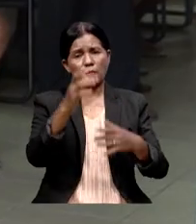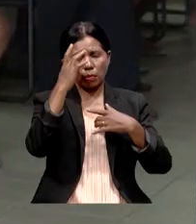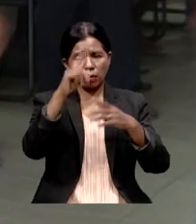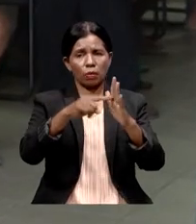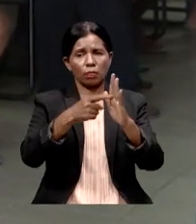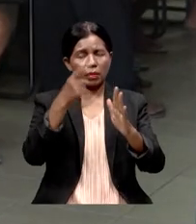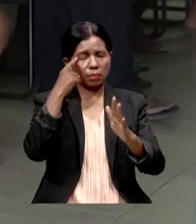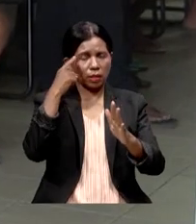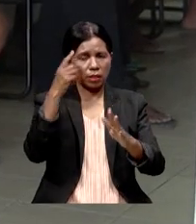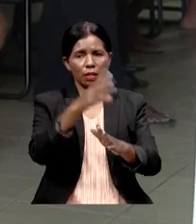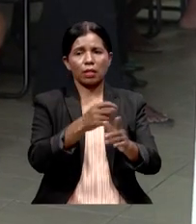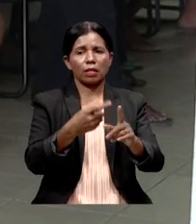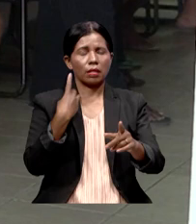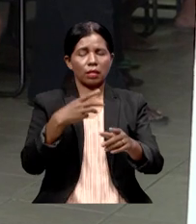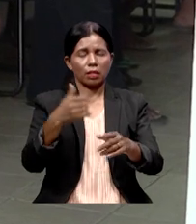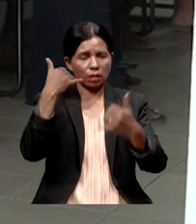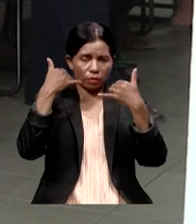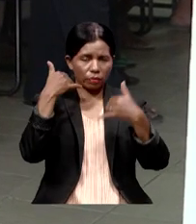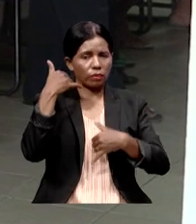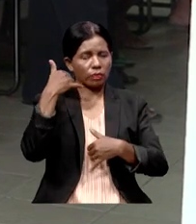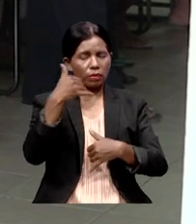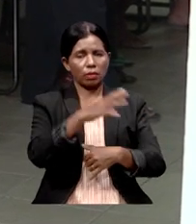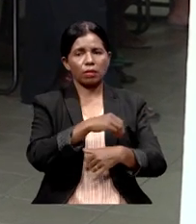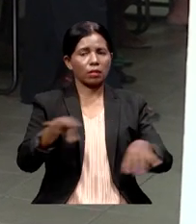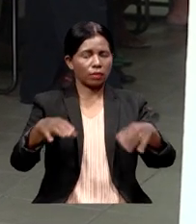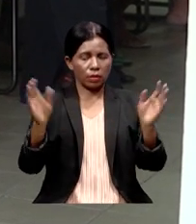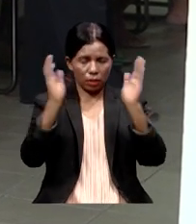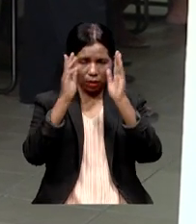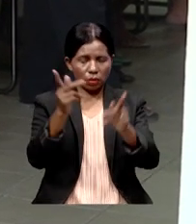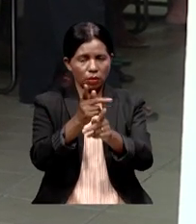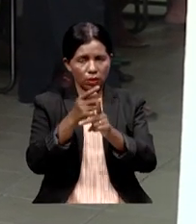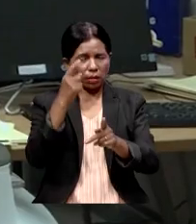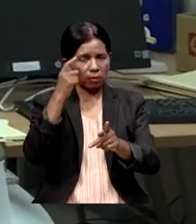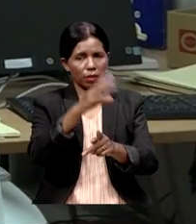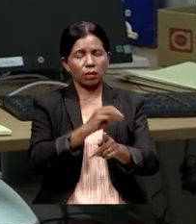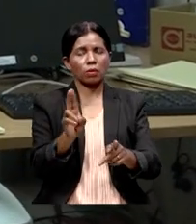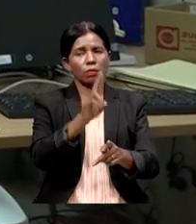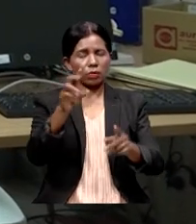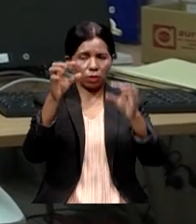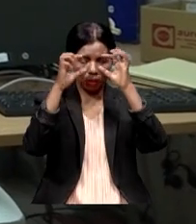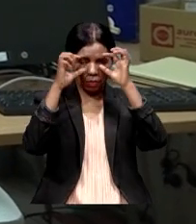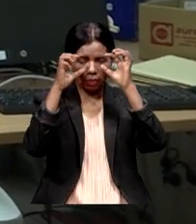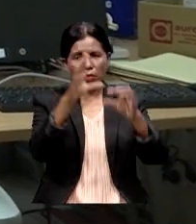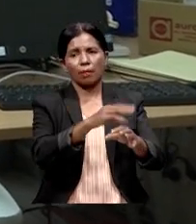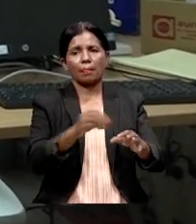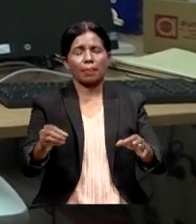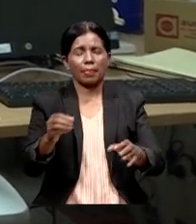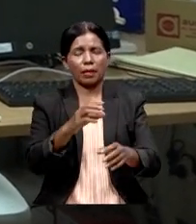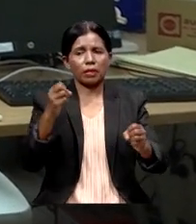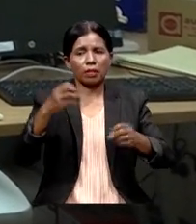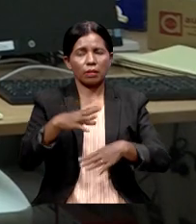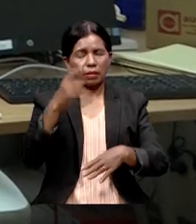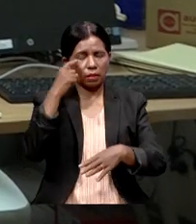usi matam fukun, telemóvel, laptop, serviço la proteza matam li usi usa óculo, trauma sira ia matam kona